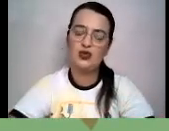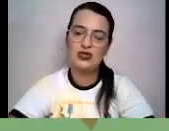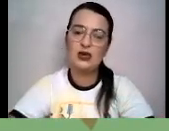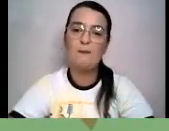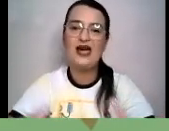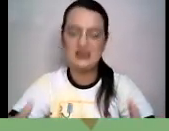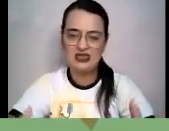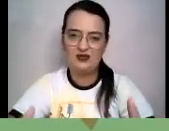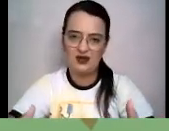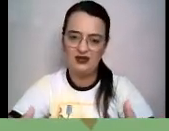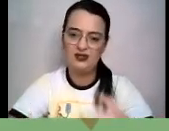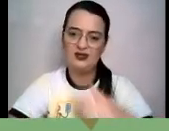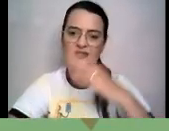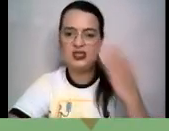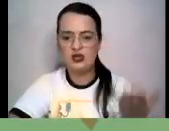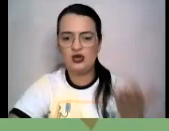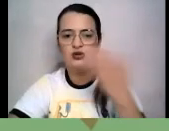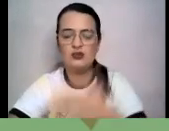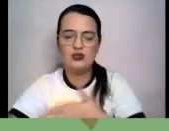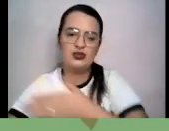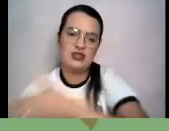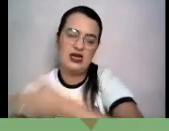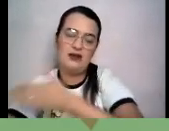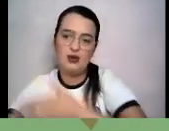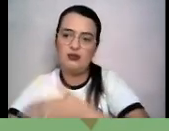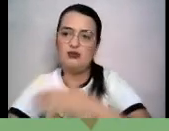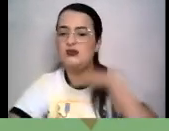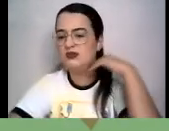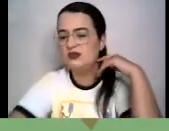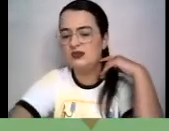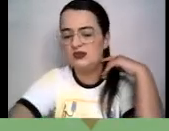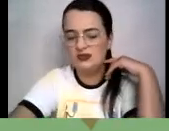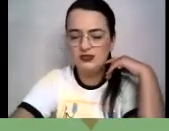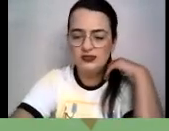uma conclusão pacífica, que todo mundo saia bom.